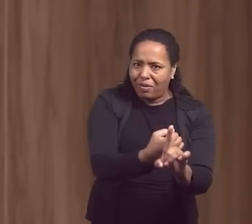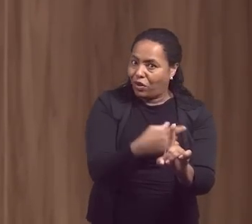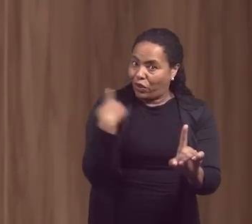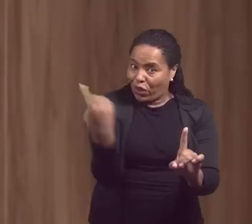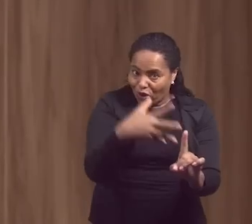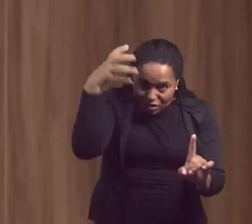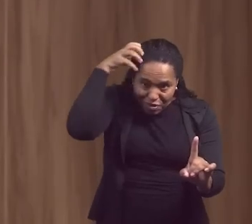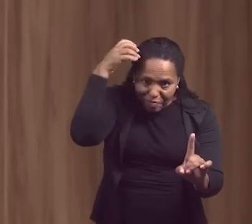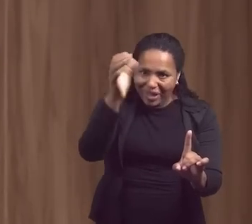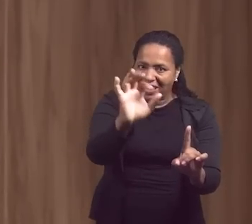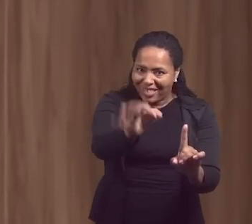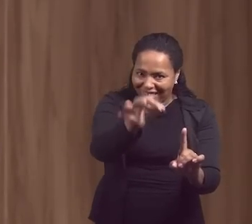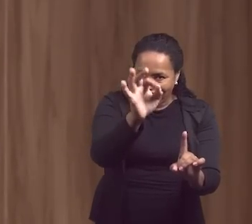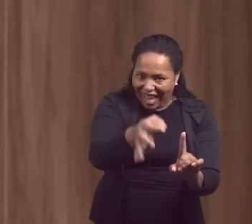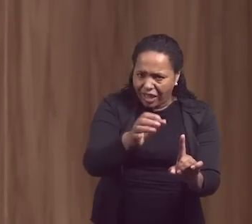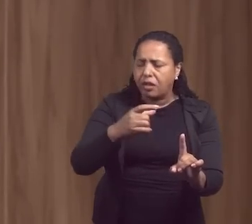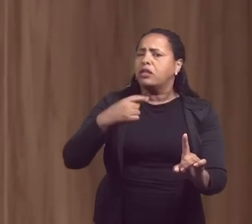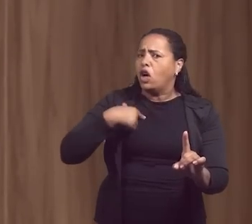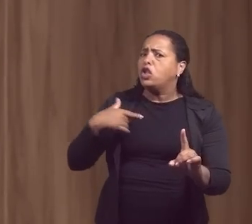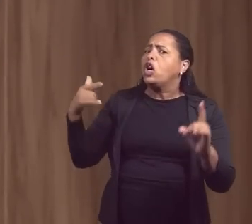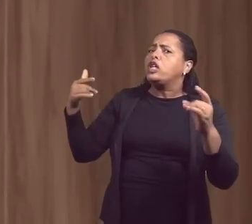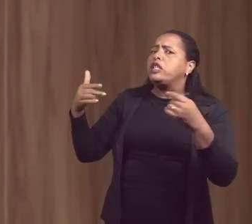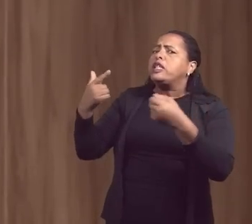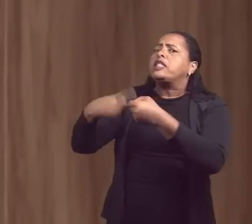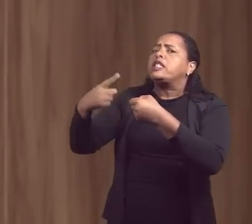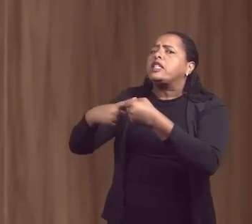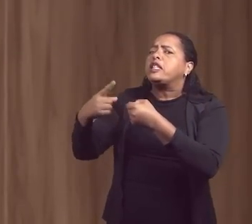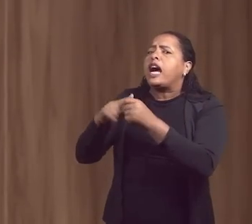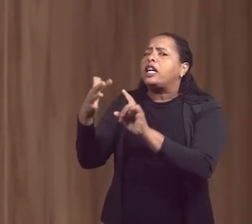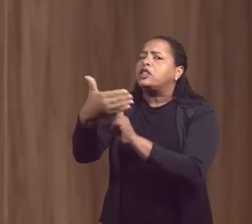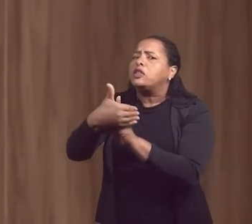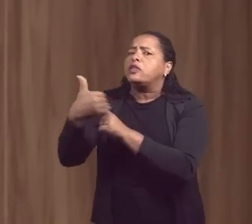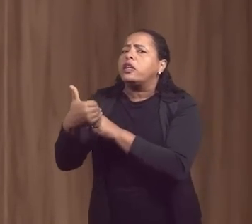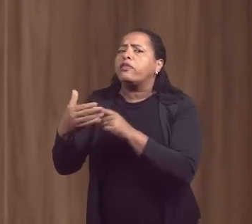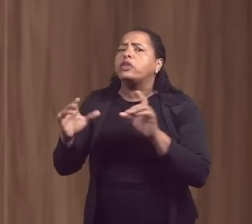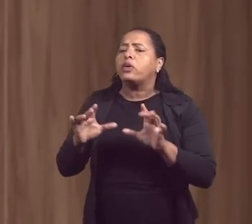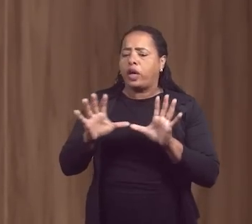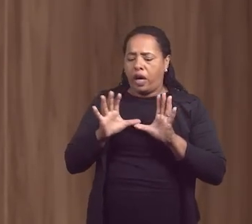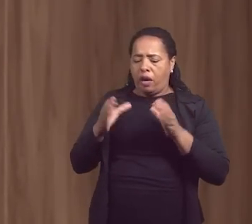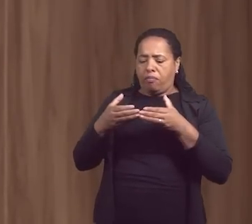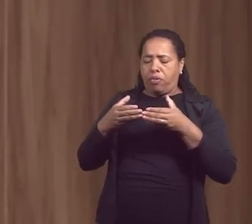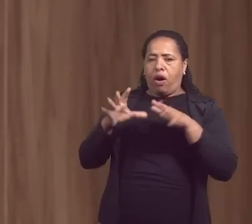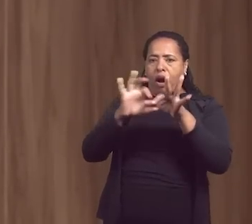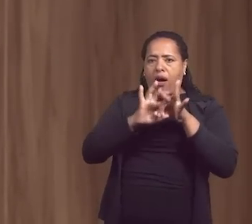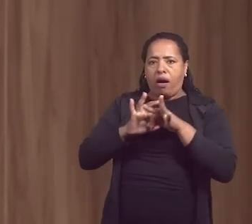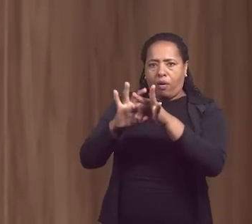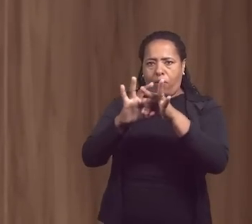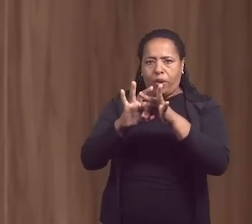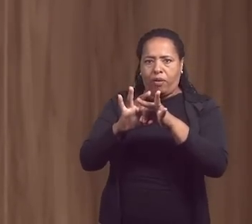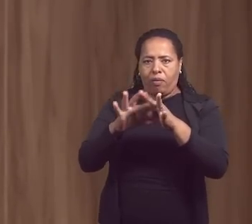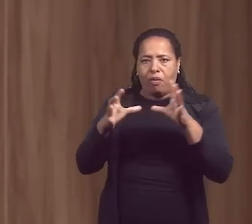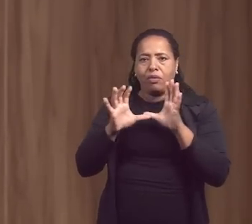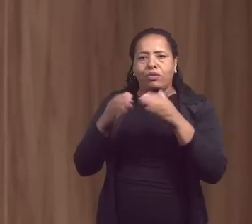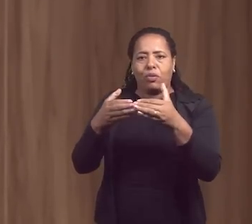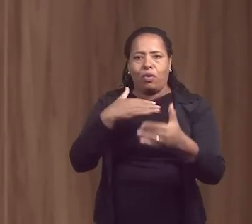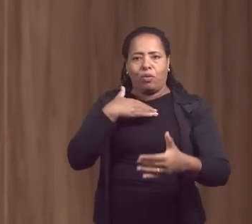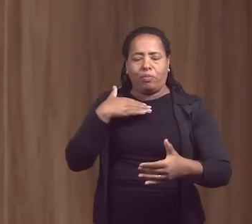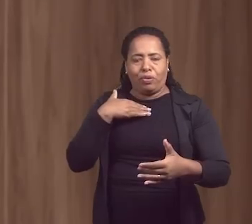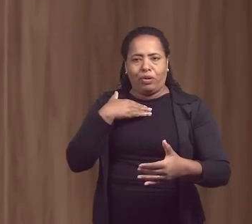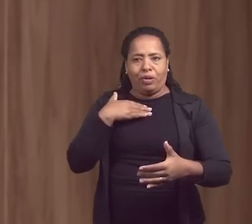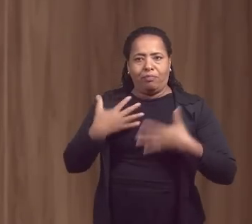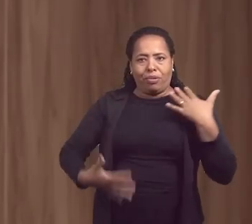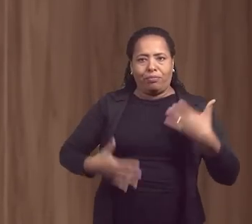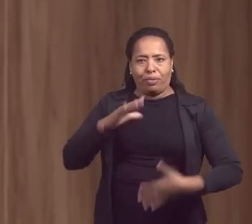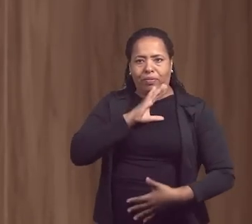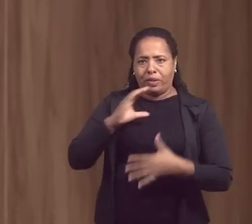culpados. Então, nós temos uma cidade de refúgio. Qual é a cidade de refúgio? A comunhão do corpo de Cristo. É o nosso lugar. Se sair de lá, a